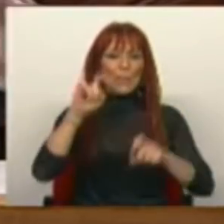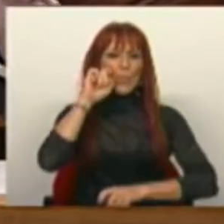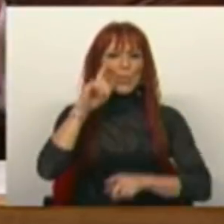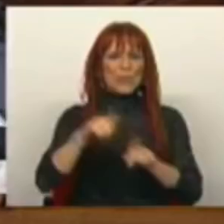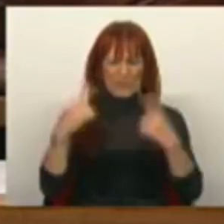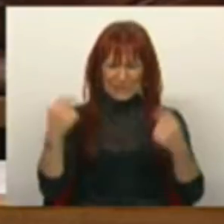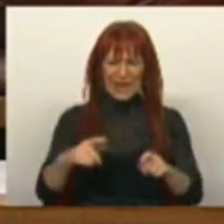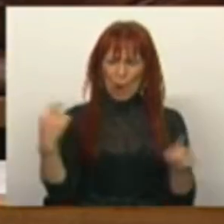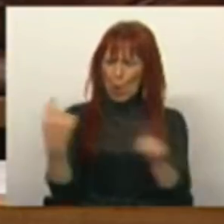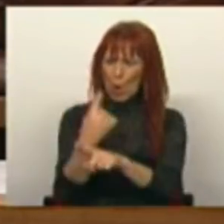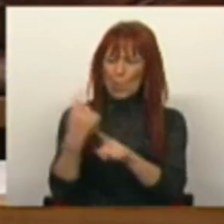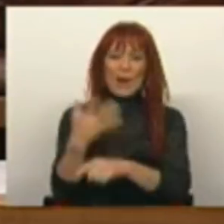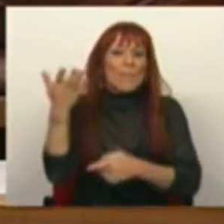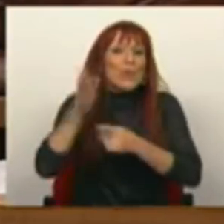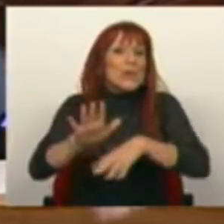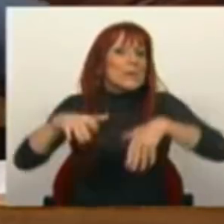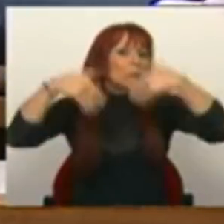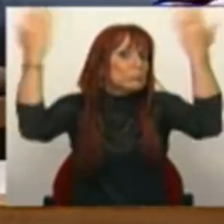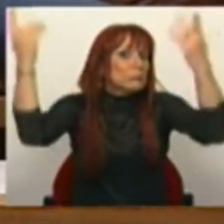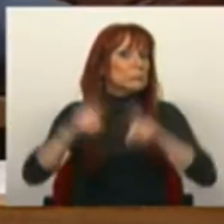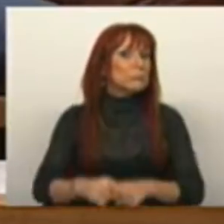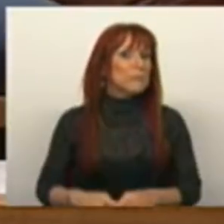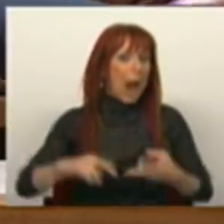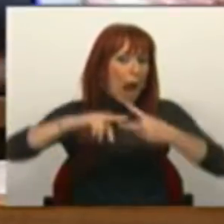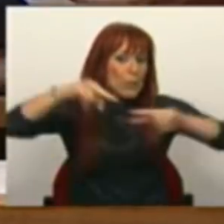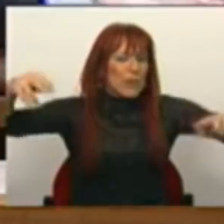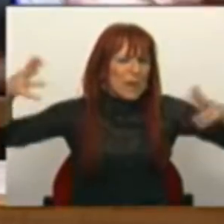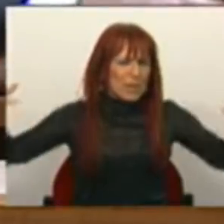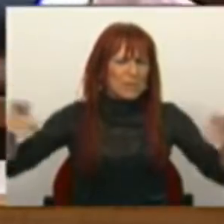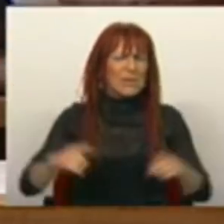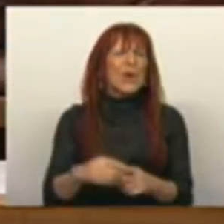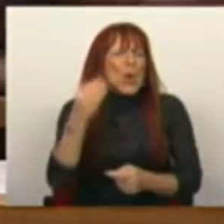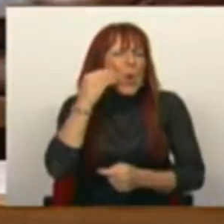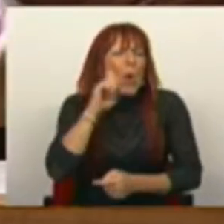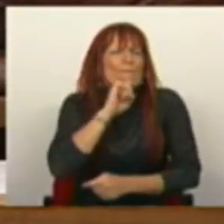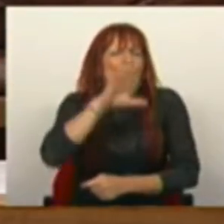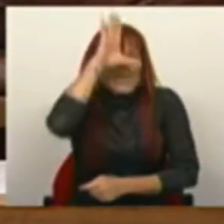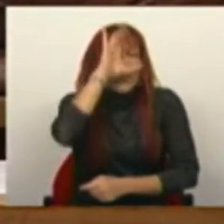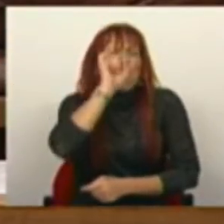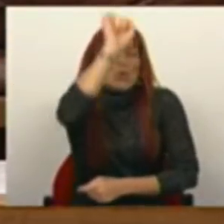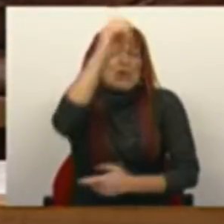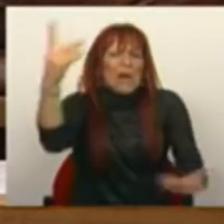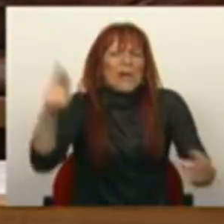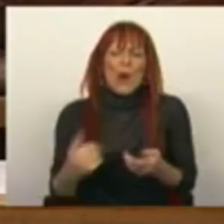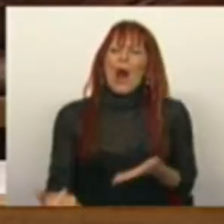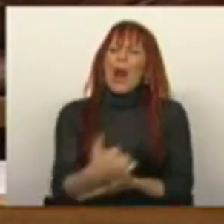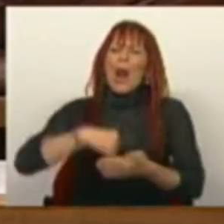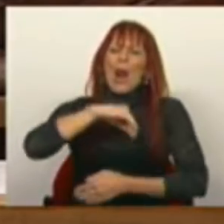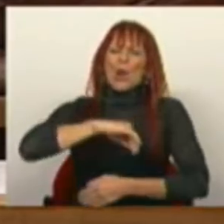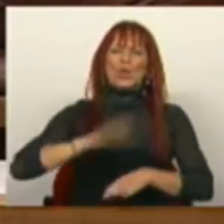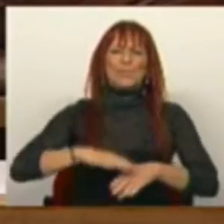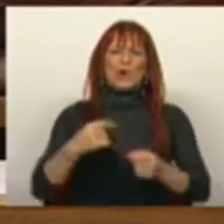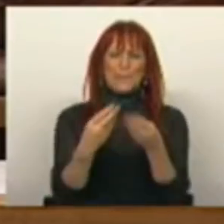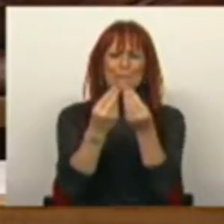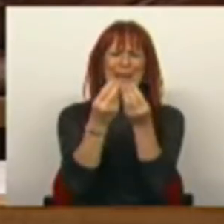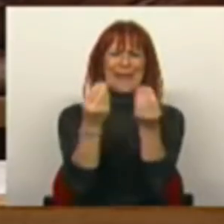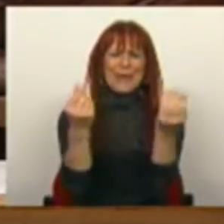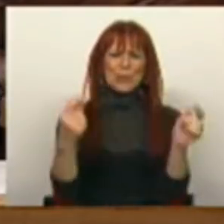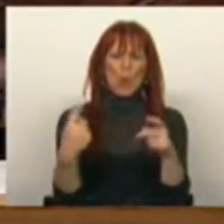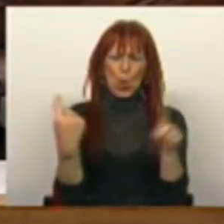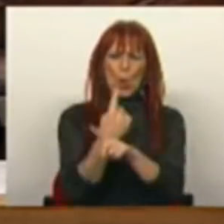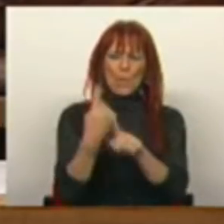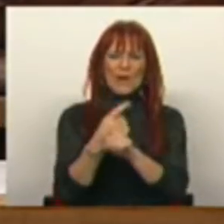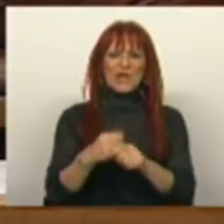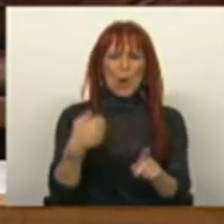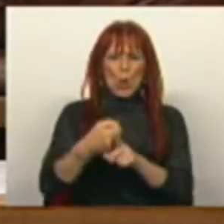que têm que ser comprados, por exemplo, pelas autarquias. Como pode um Estado lucrar com materiais comprados